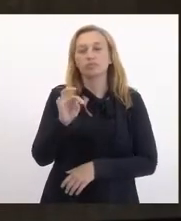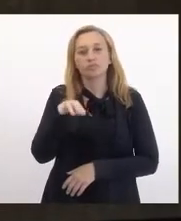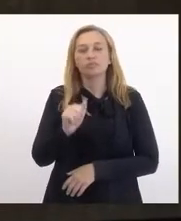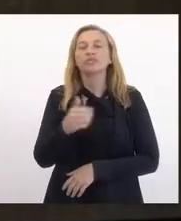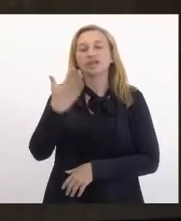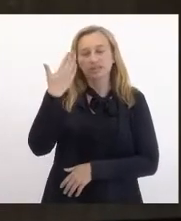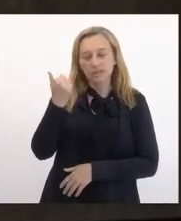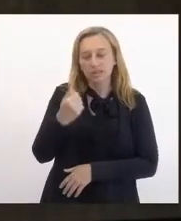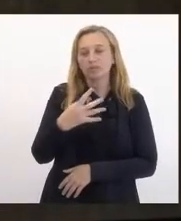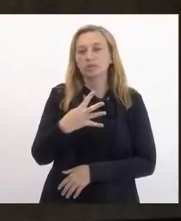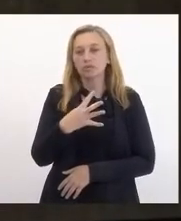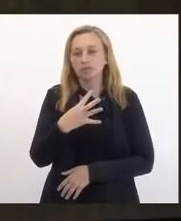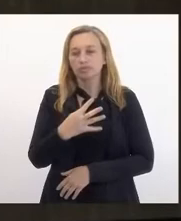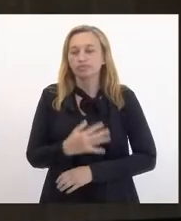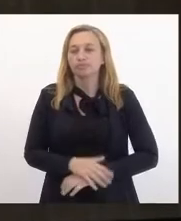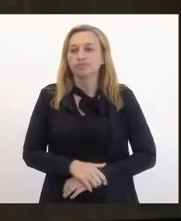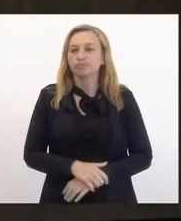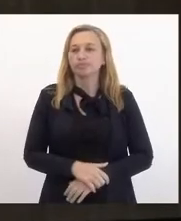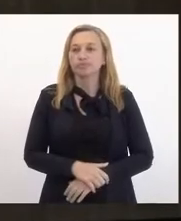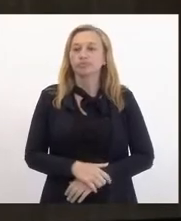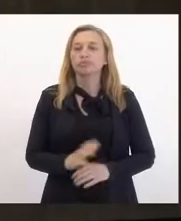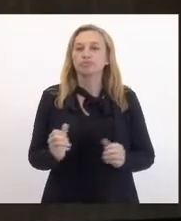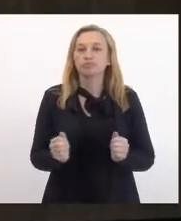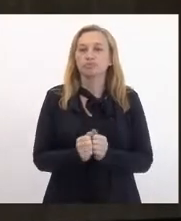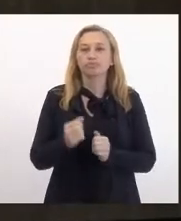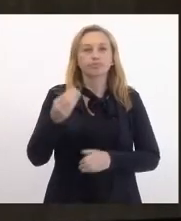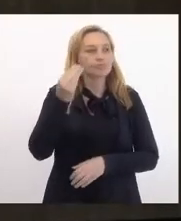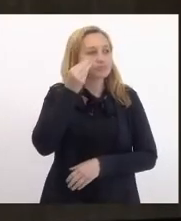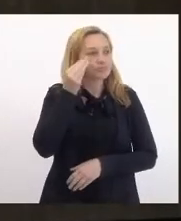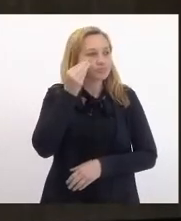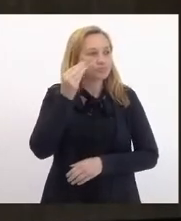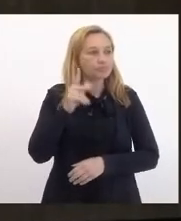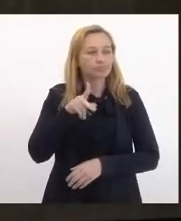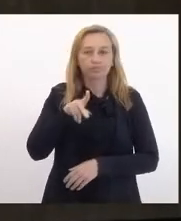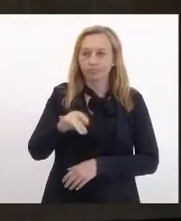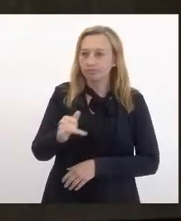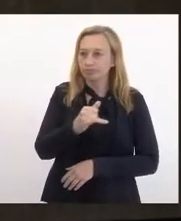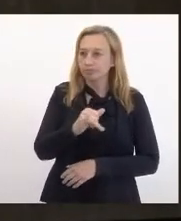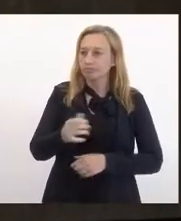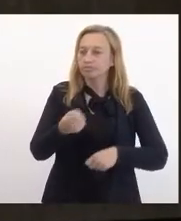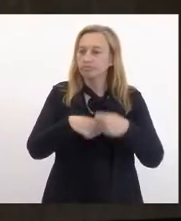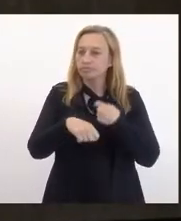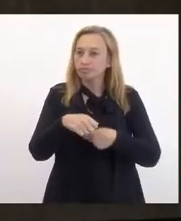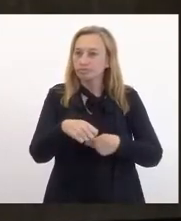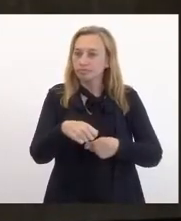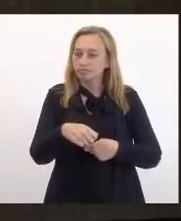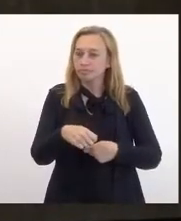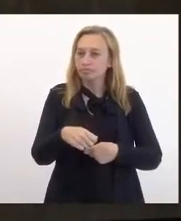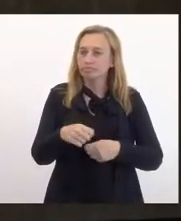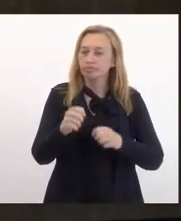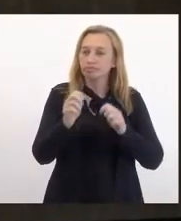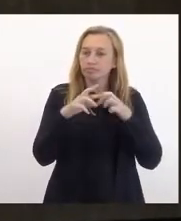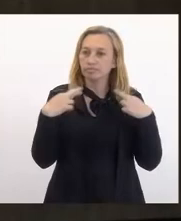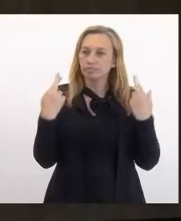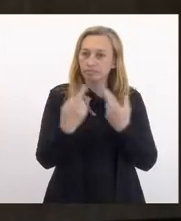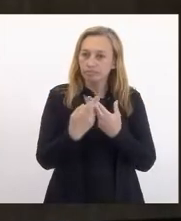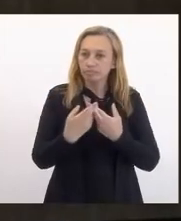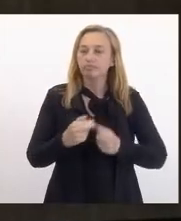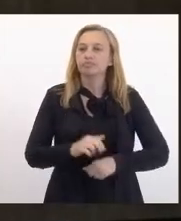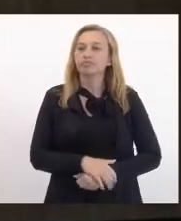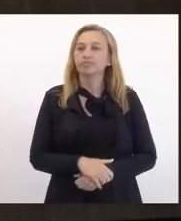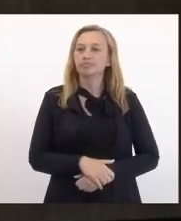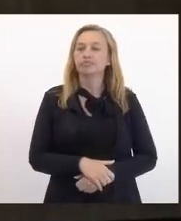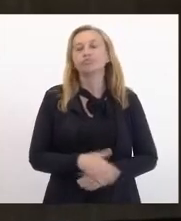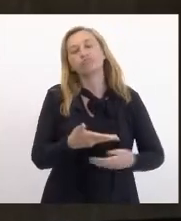disso, integra a coordenação colegiada com a Mônica Francisco, que, aliás, é quem vai coordenar a sessão na próxima sexta-feira, porque a gente tem coordenado em rodízio,